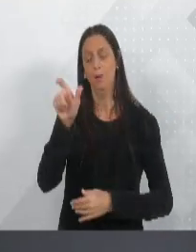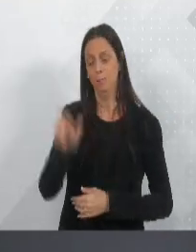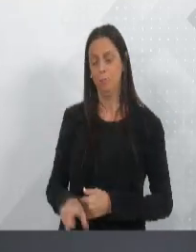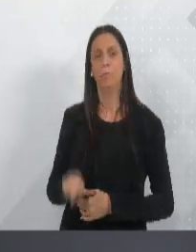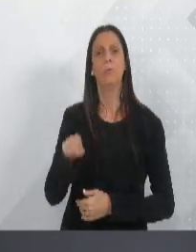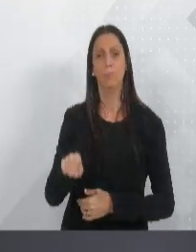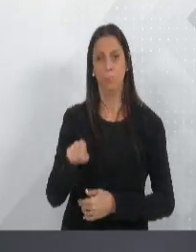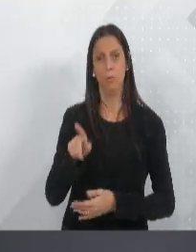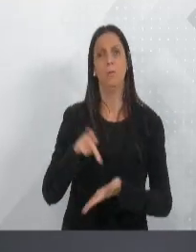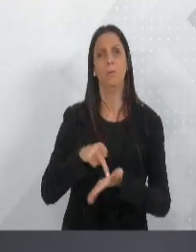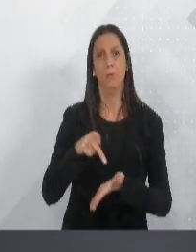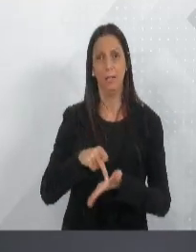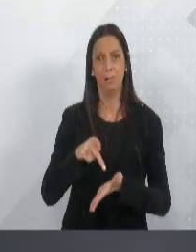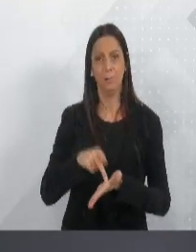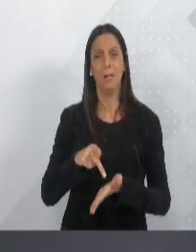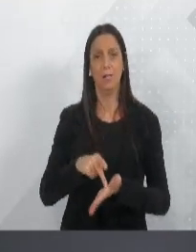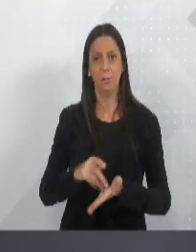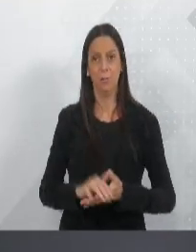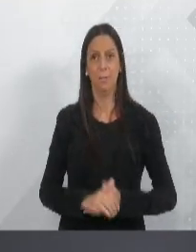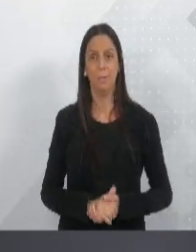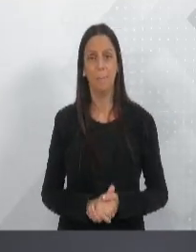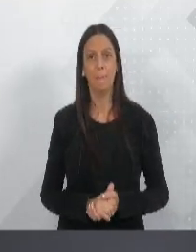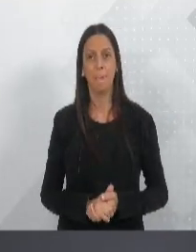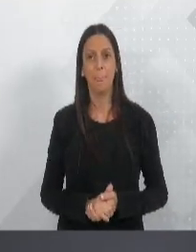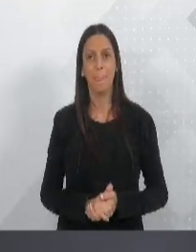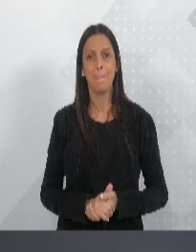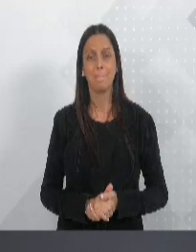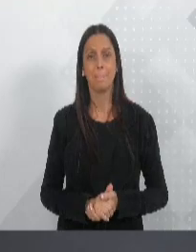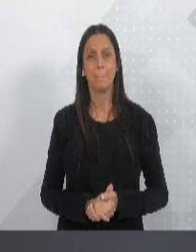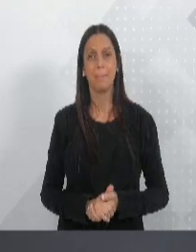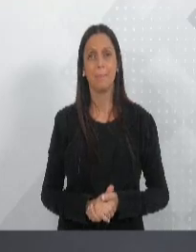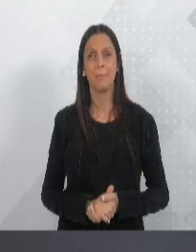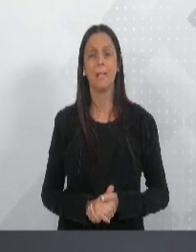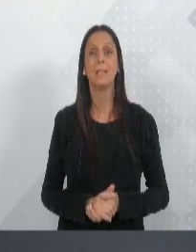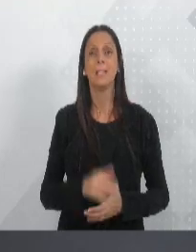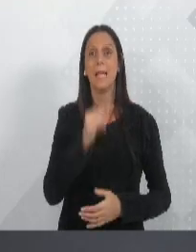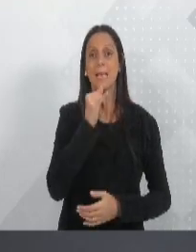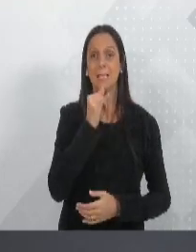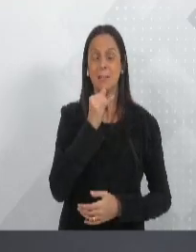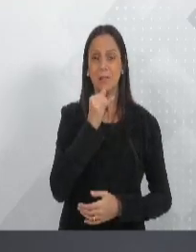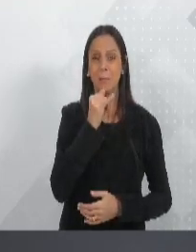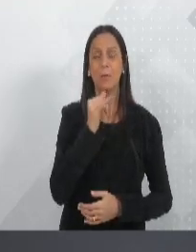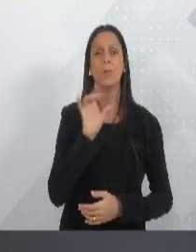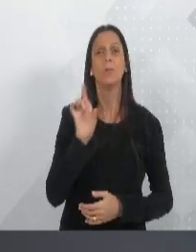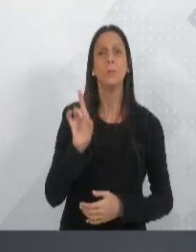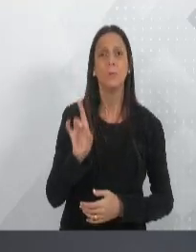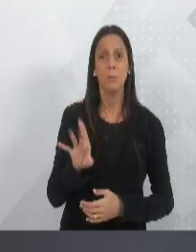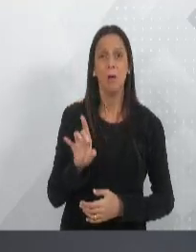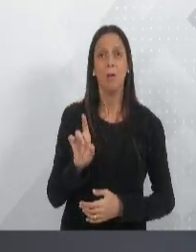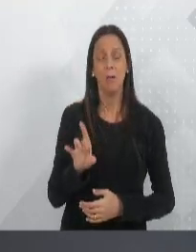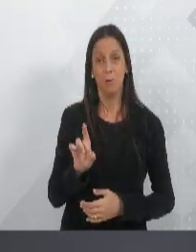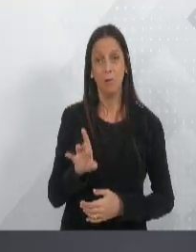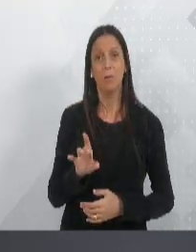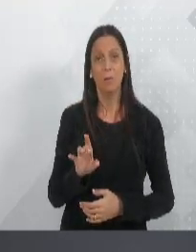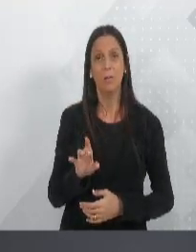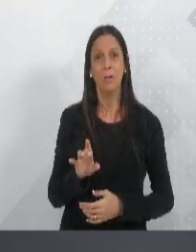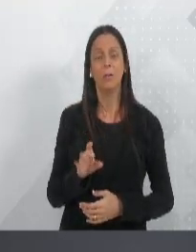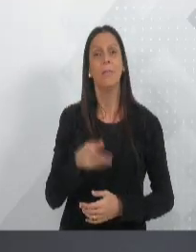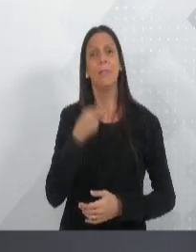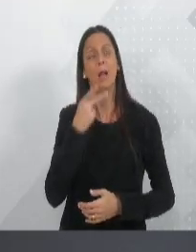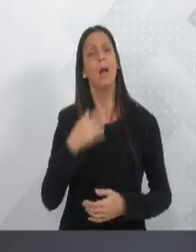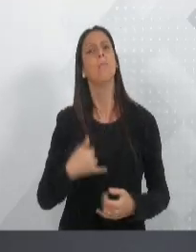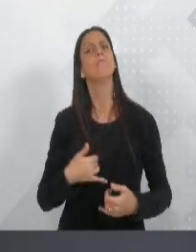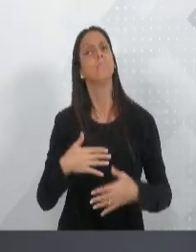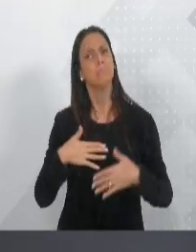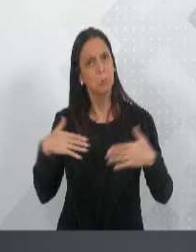tem feito aqui importantes falas reivindicações também eu só de fato queria aqui dizer que eu tenho muito orgulho